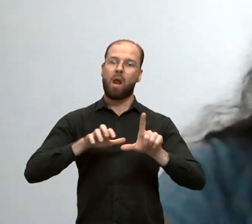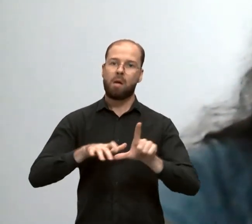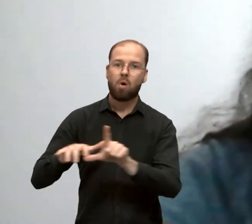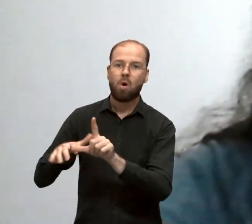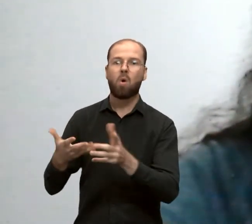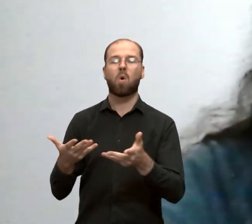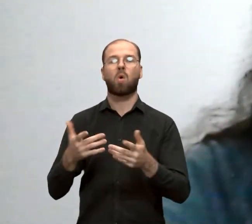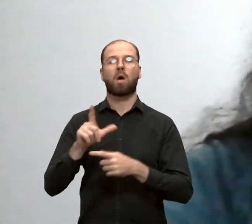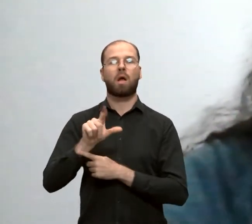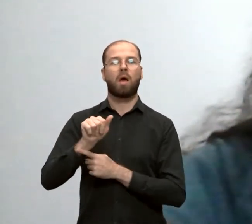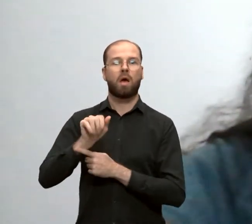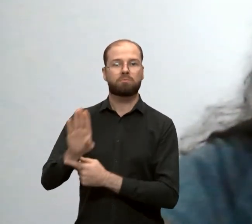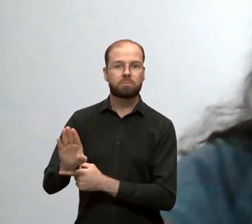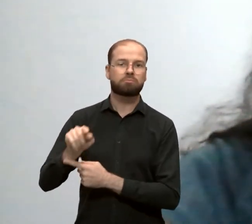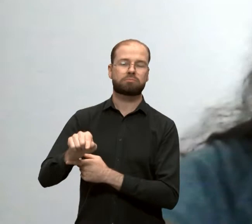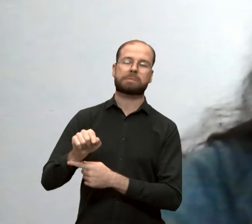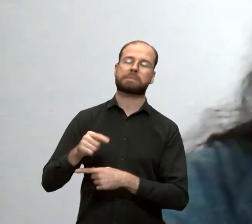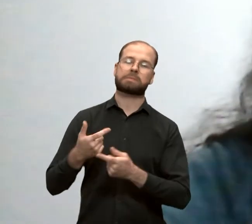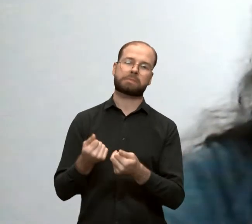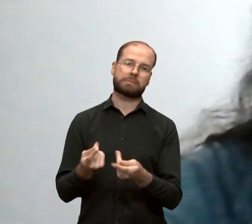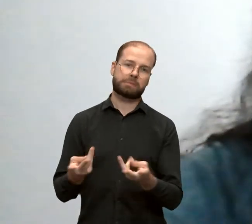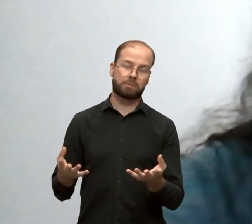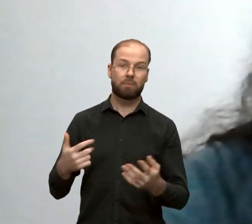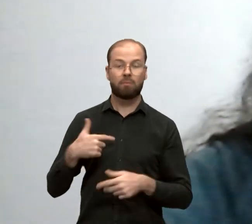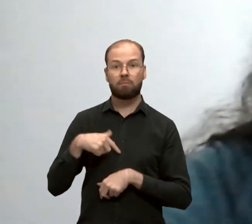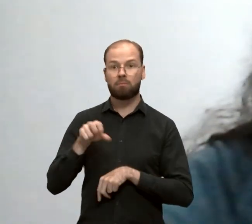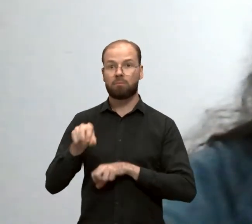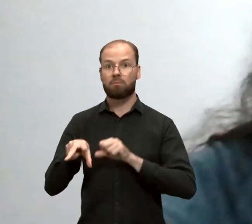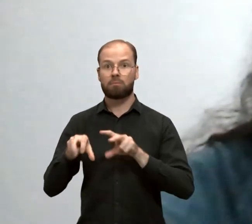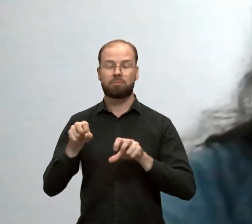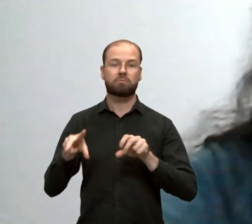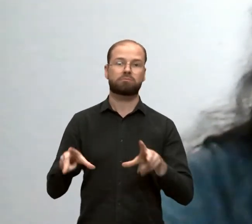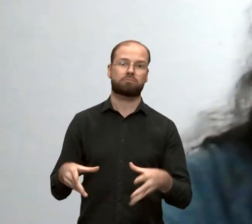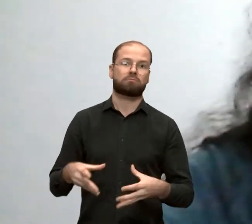coisa que me deixou